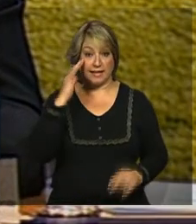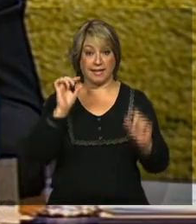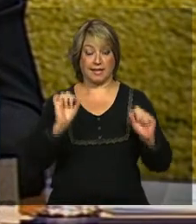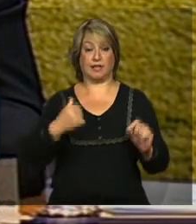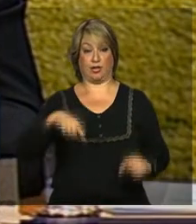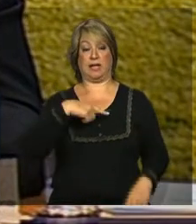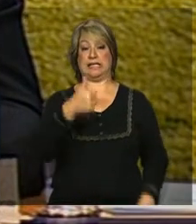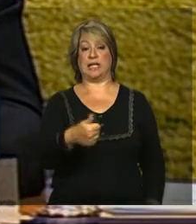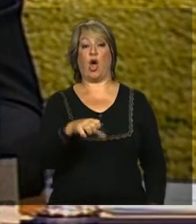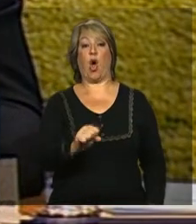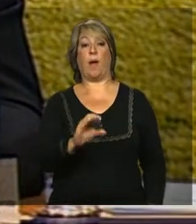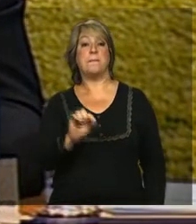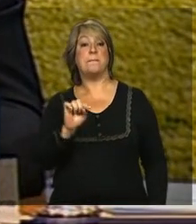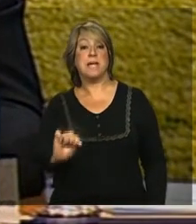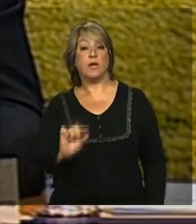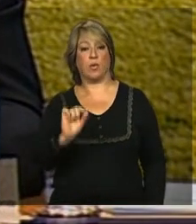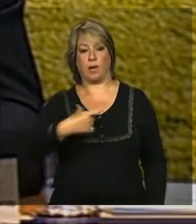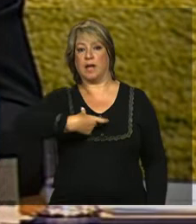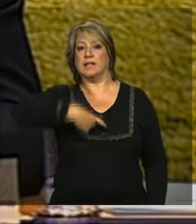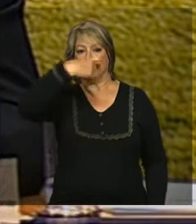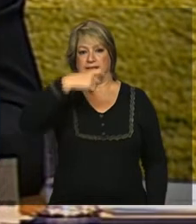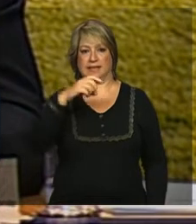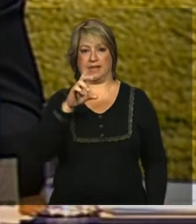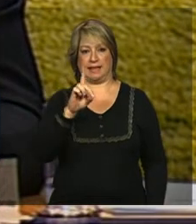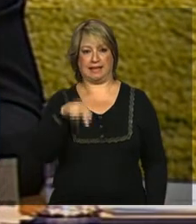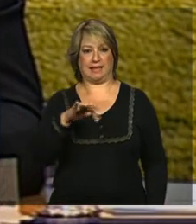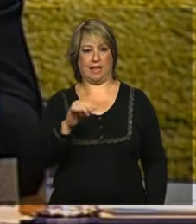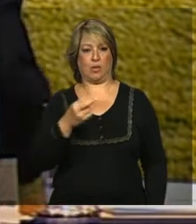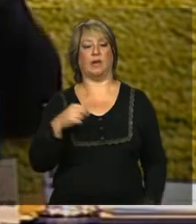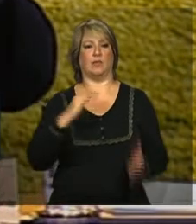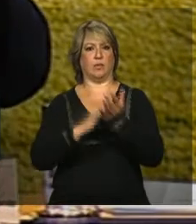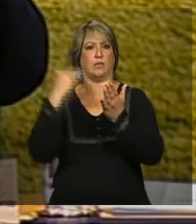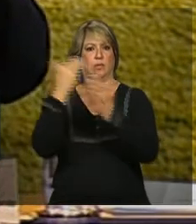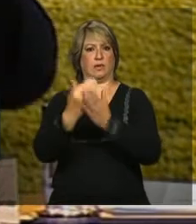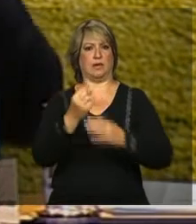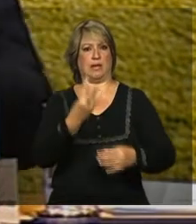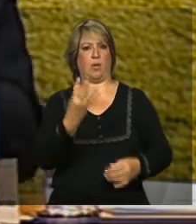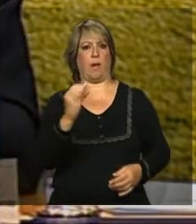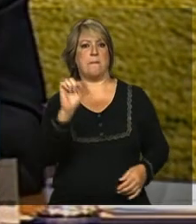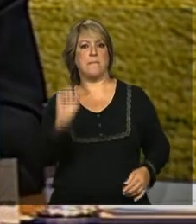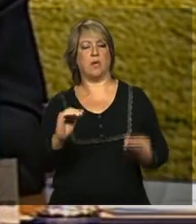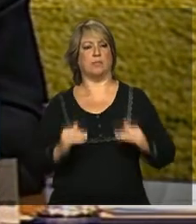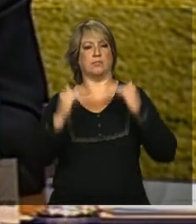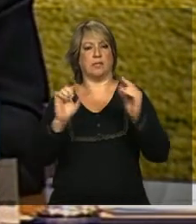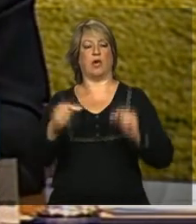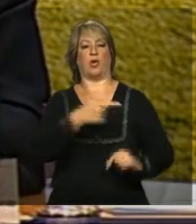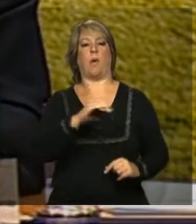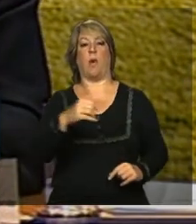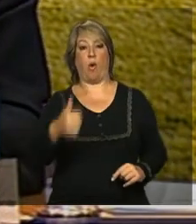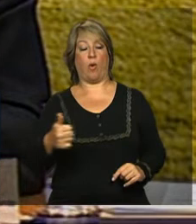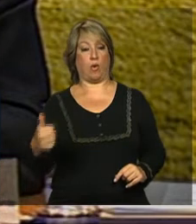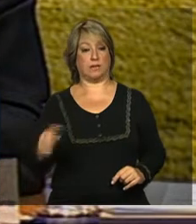nós saímos de 180 mil próteses dentárias em 2010 para 340 mil próteses dentárias no ano de